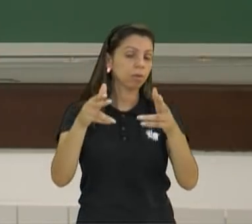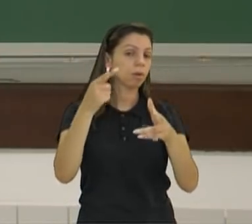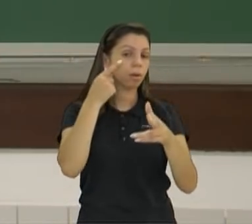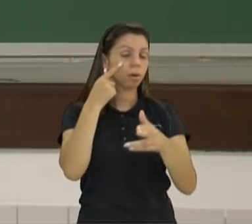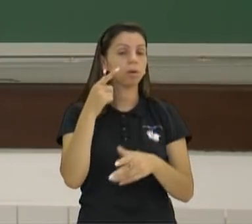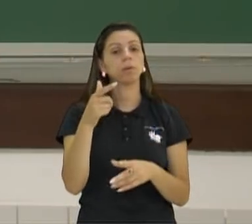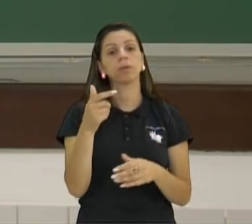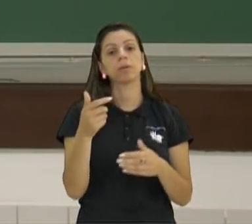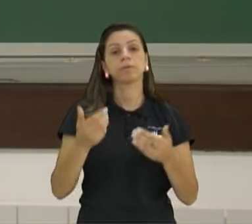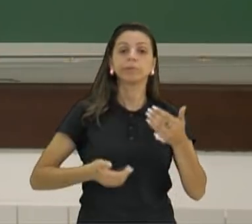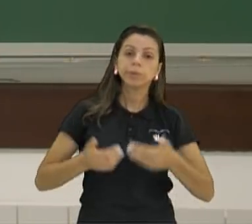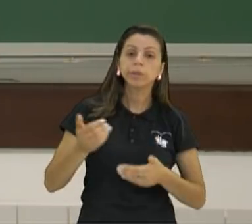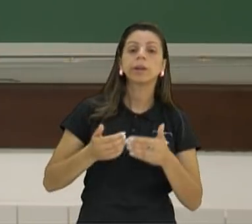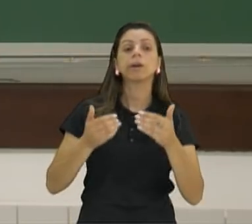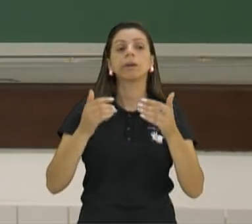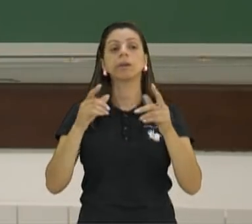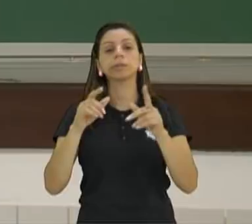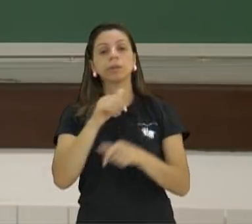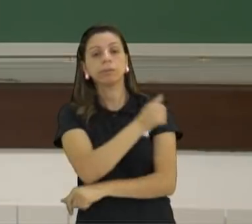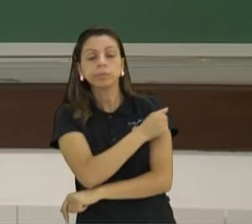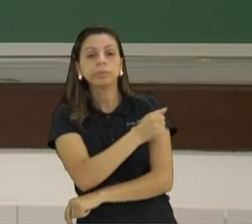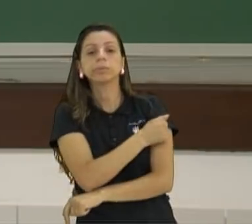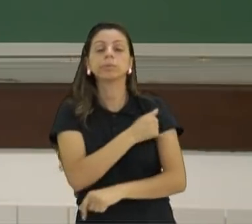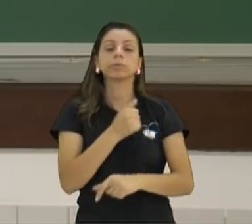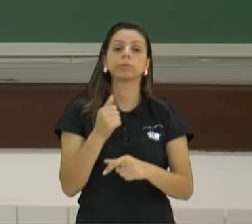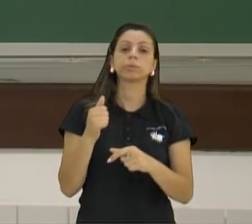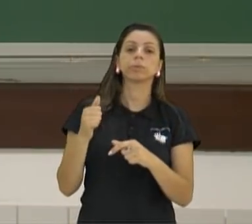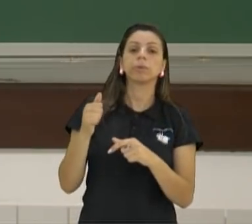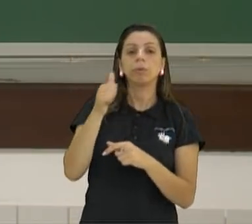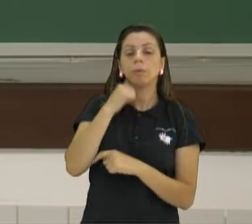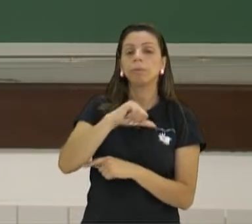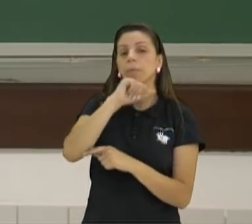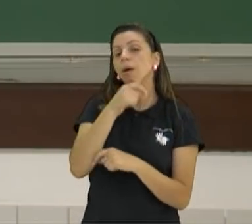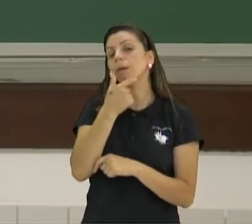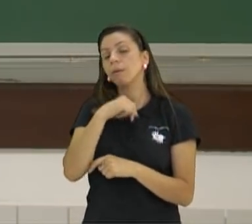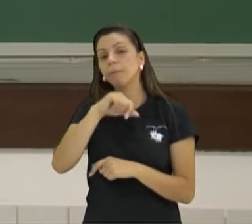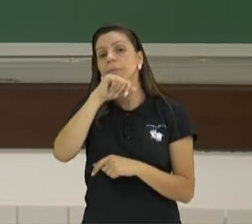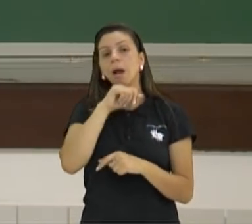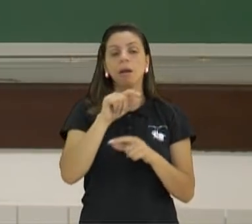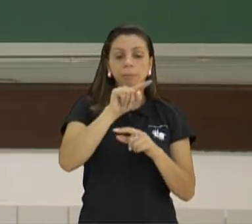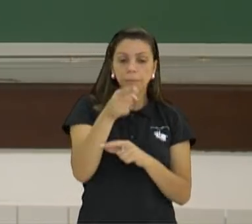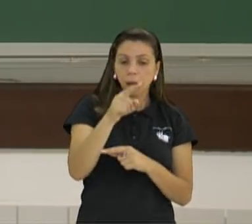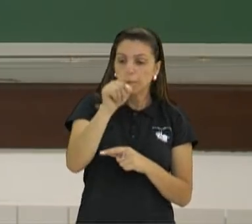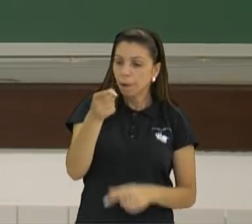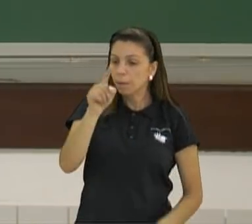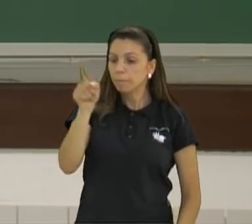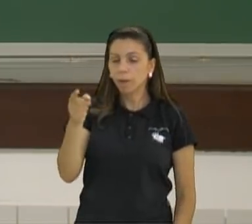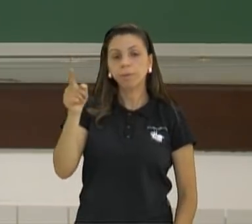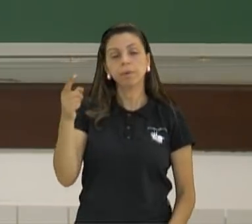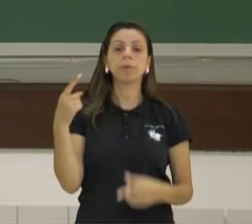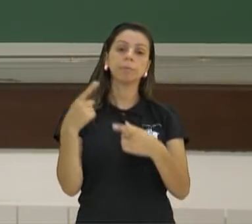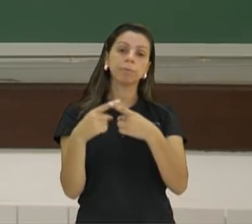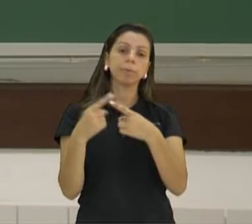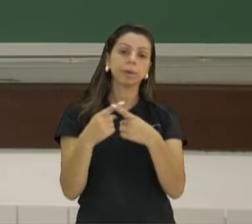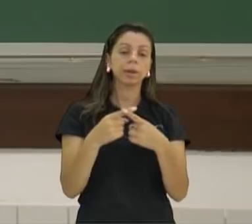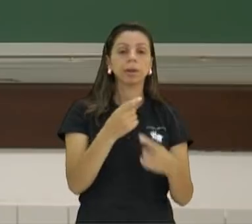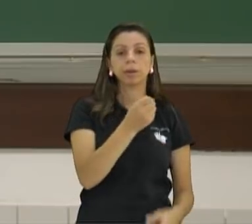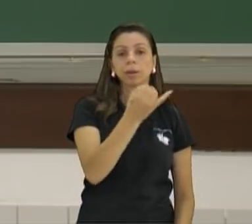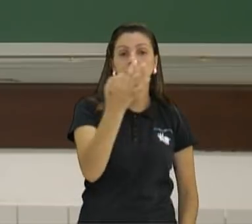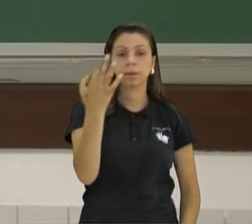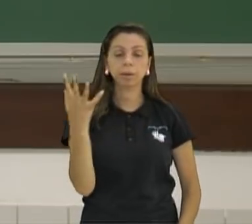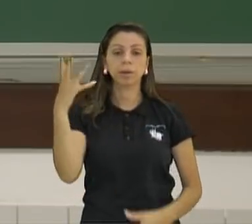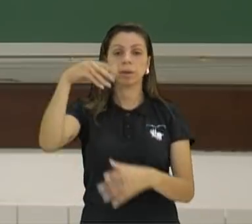eles têm todas a mesma função dentro da oração. Portanto, é uma enumeração com a mesma função dentro da